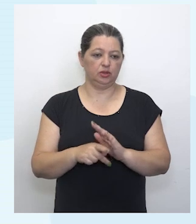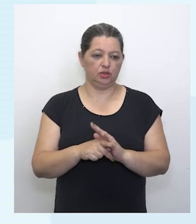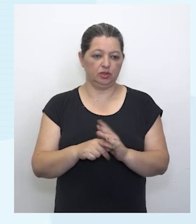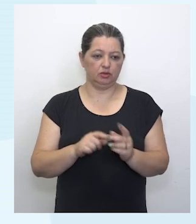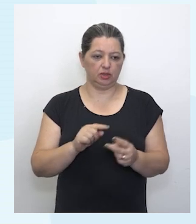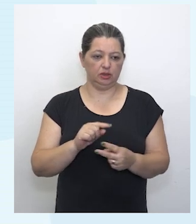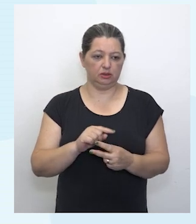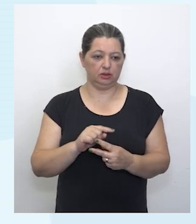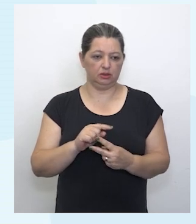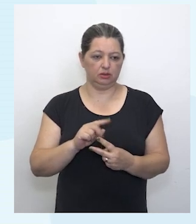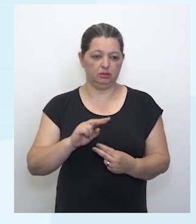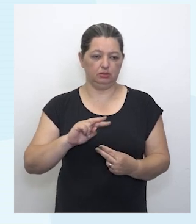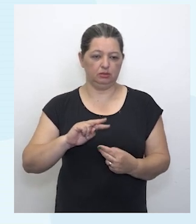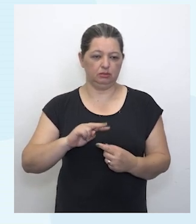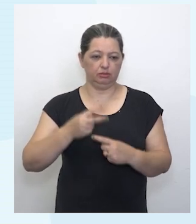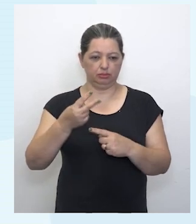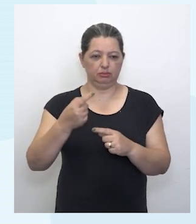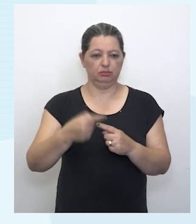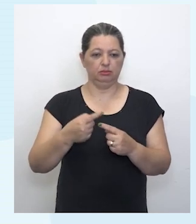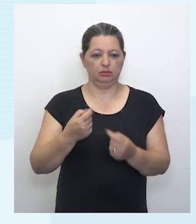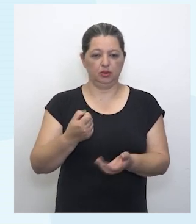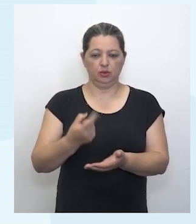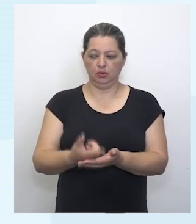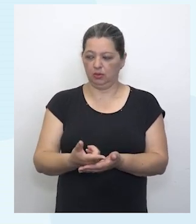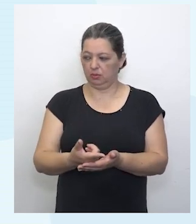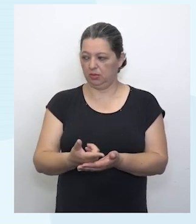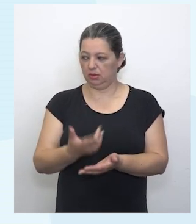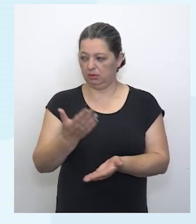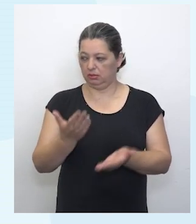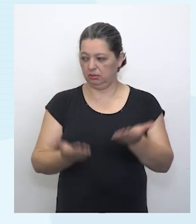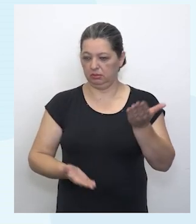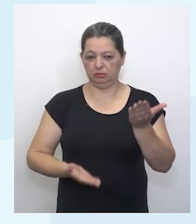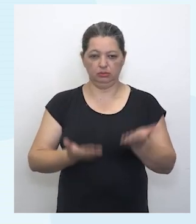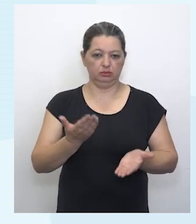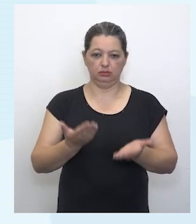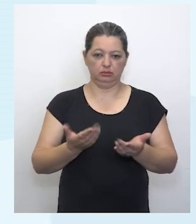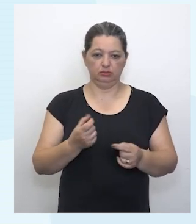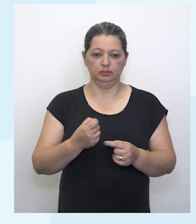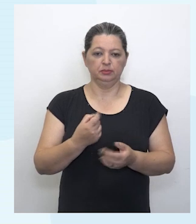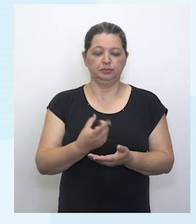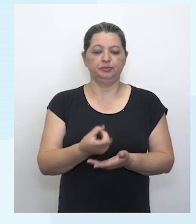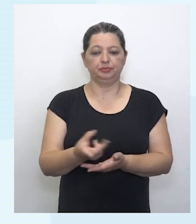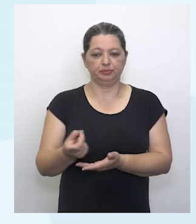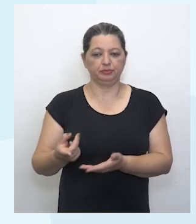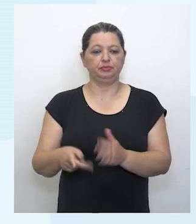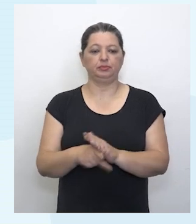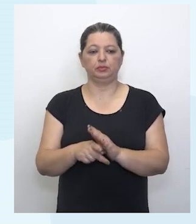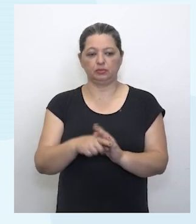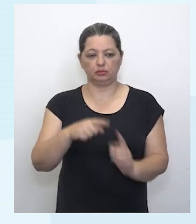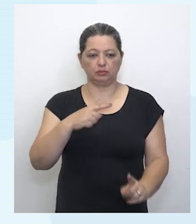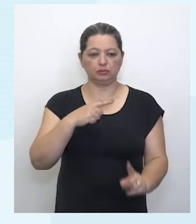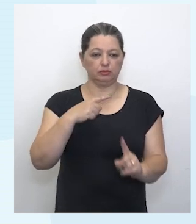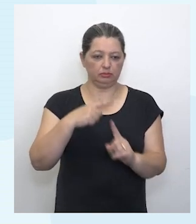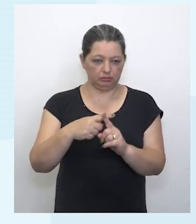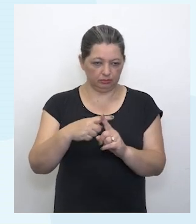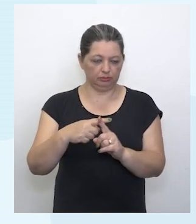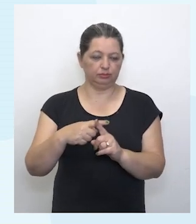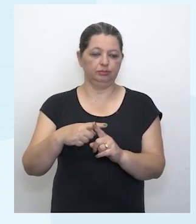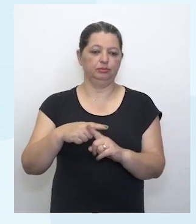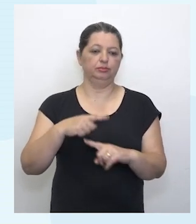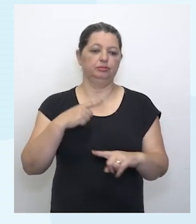de compra, de venda, e que abrange as ideias de adição, de multiplicação, tudo que a